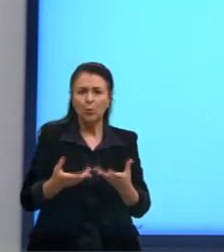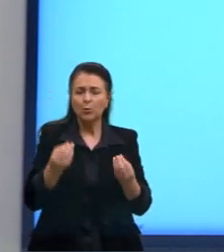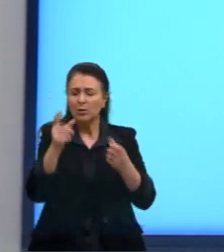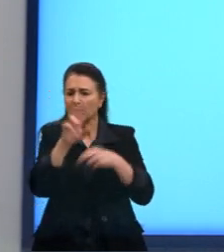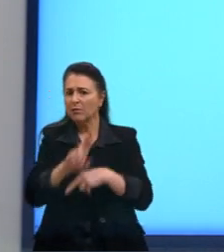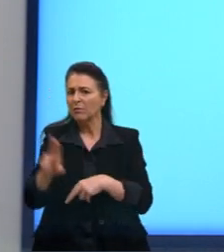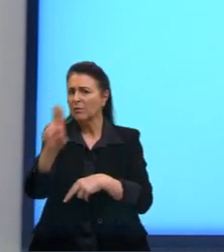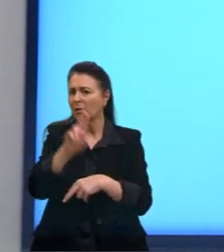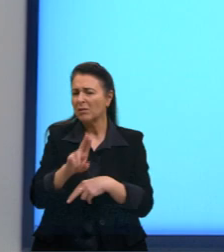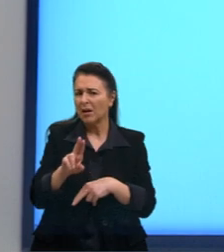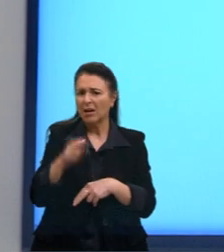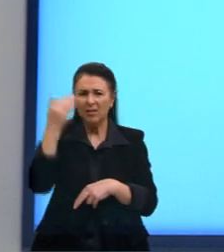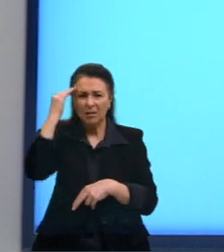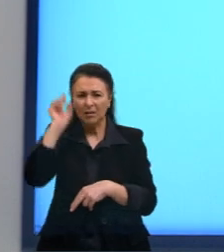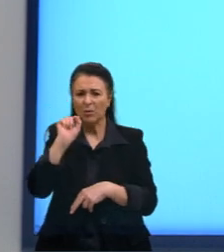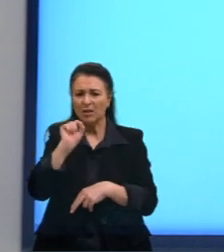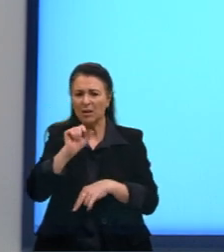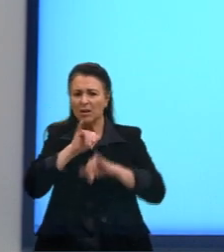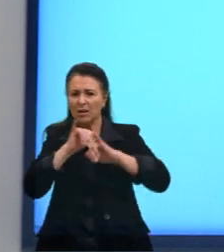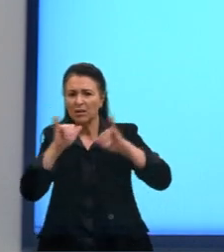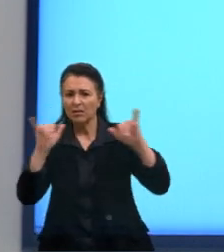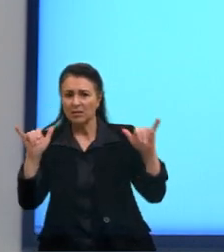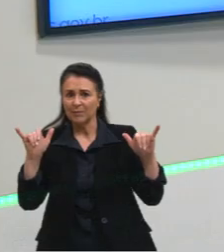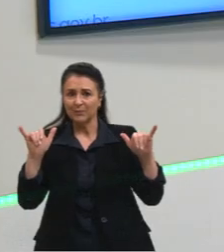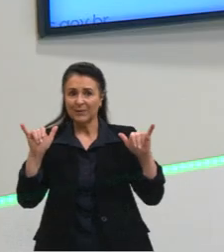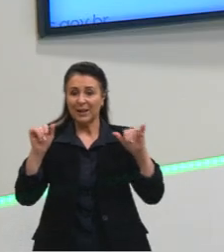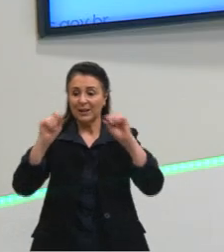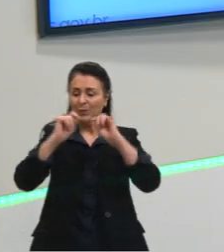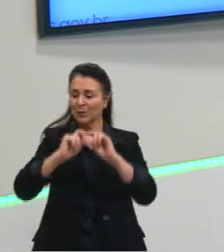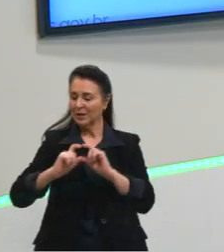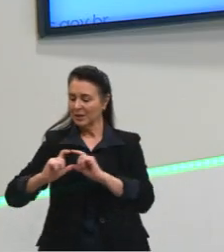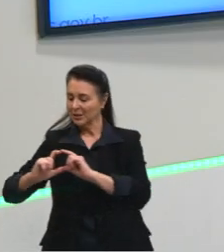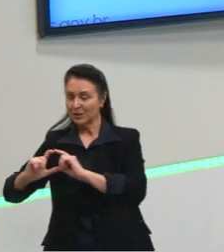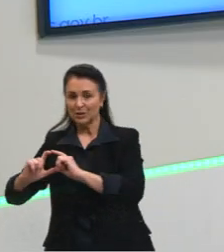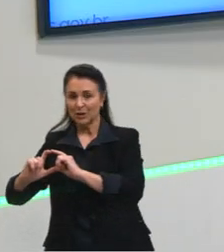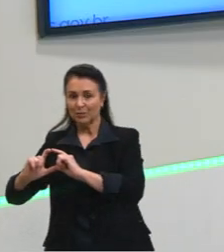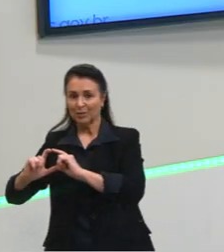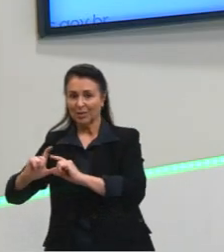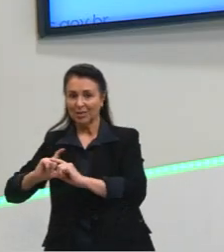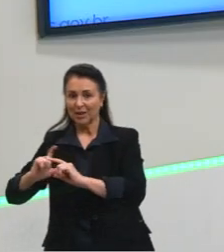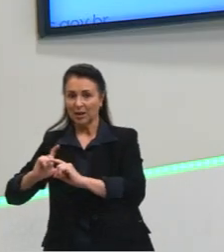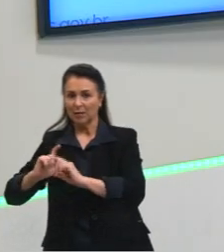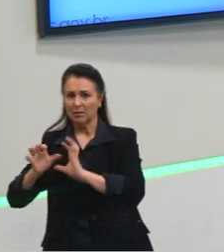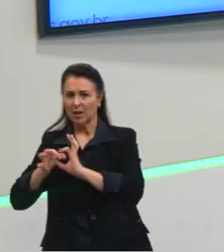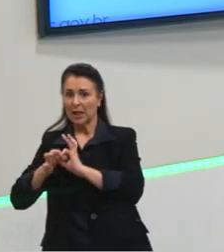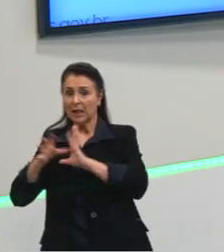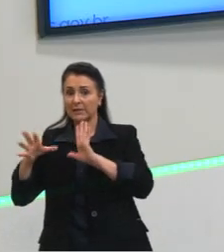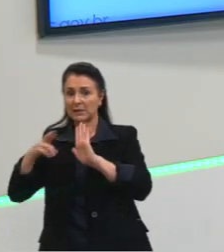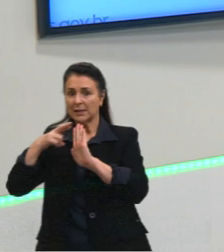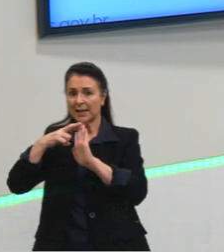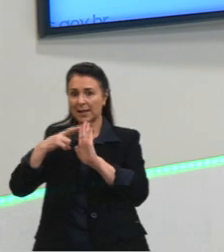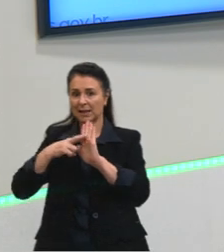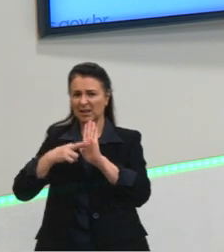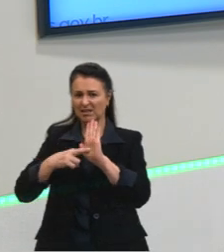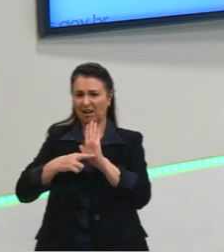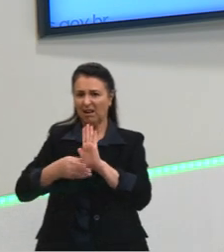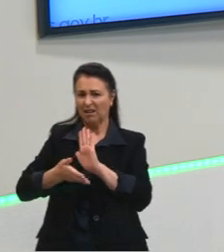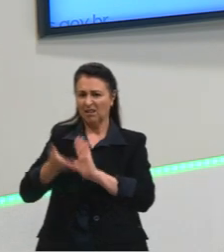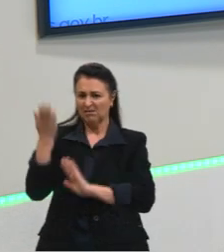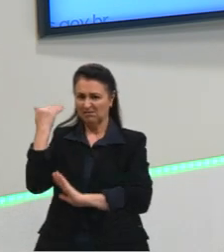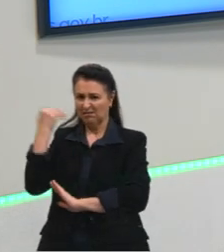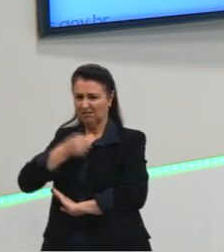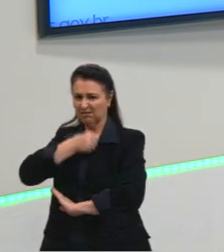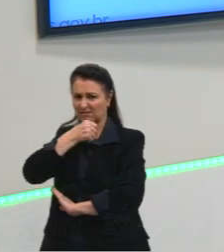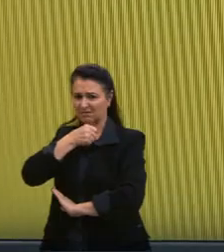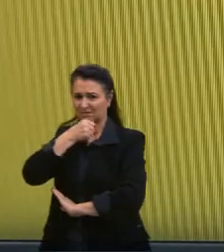quer dizer aqui no cantinho pequenininho tá escrito livre-se das regras antigas